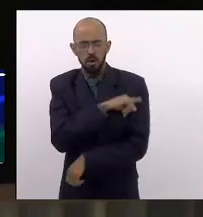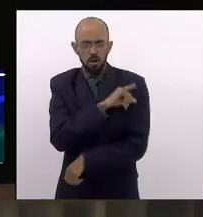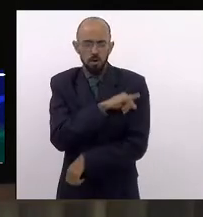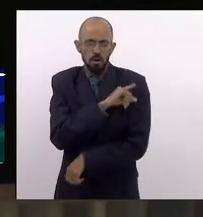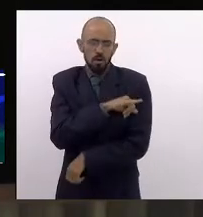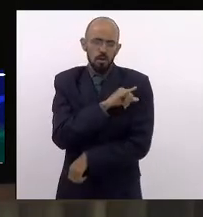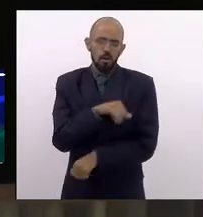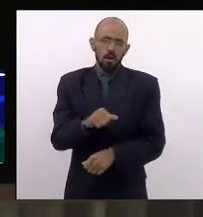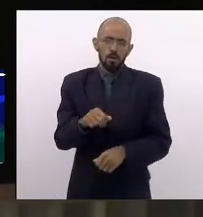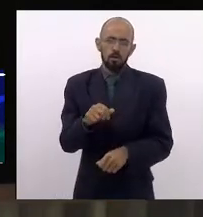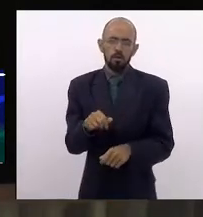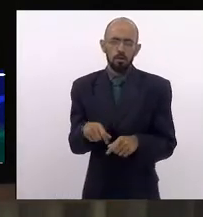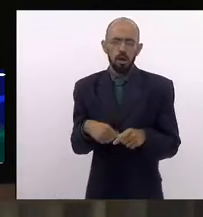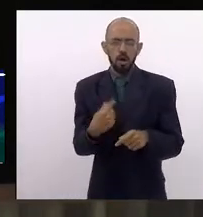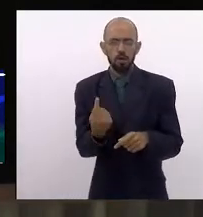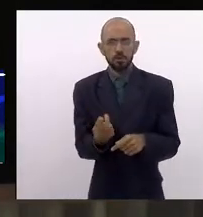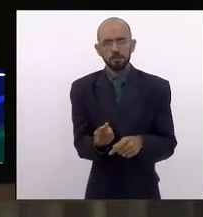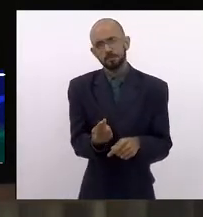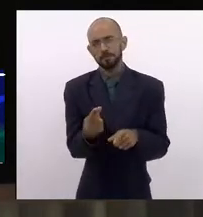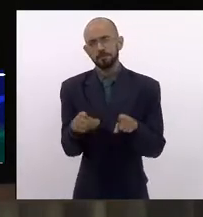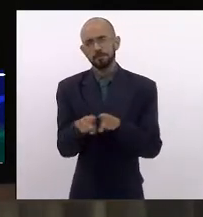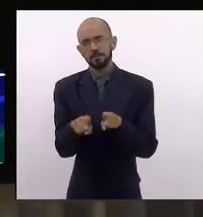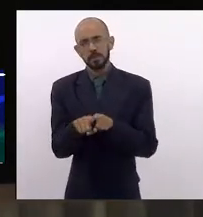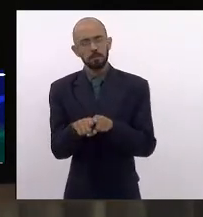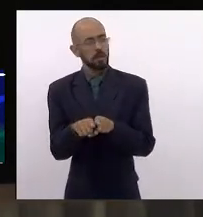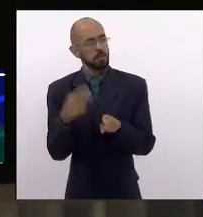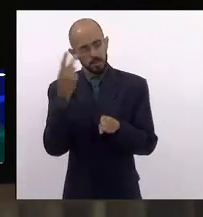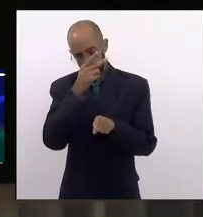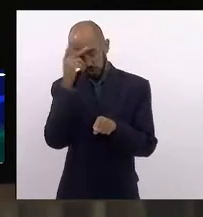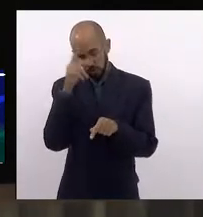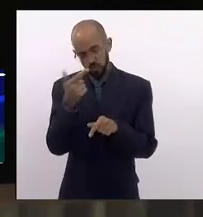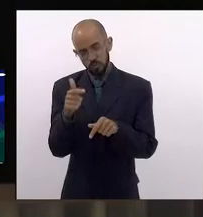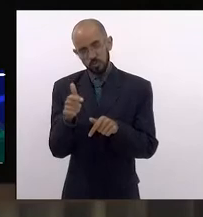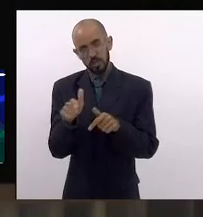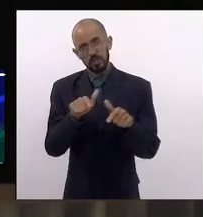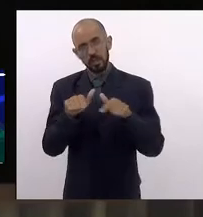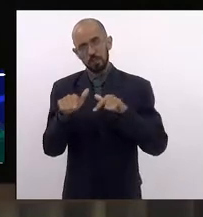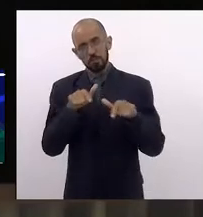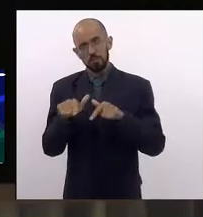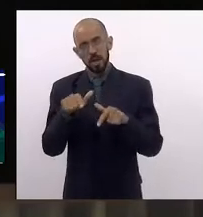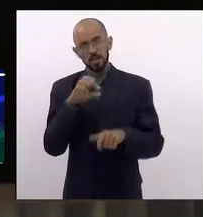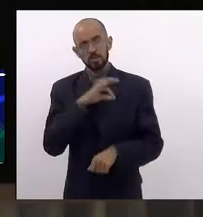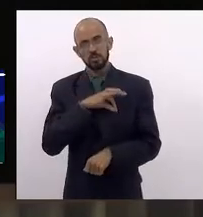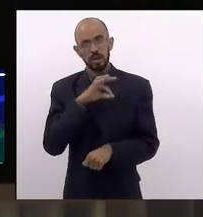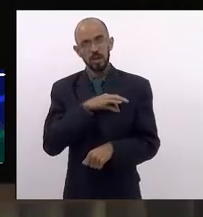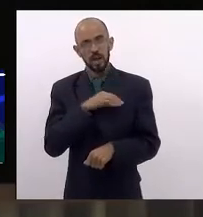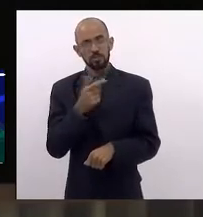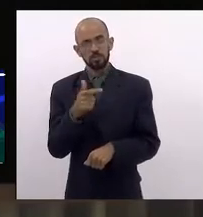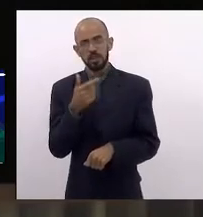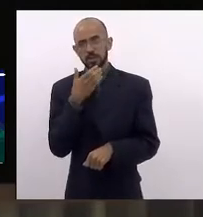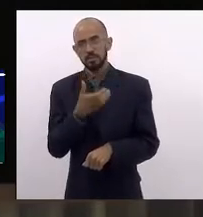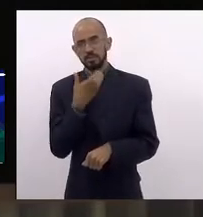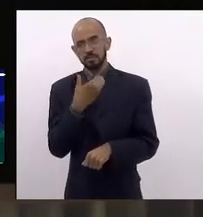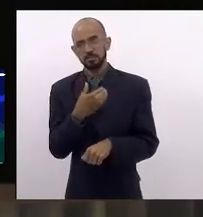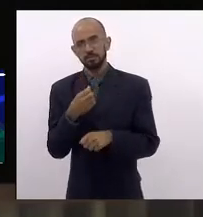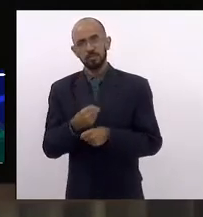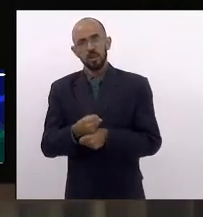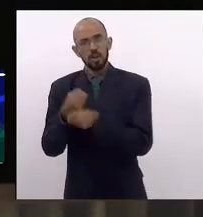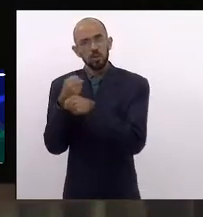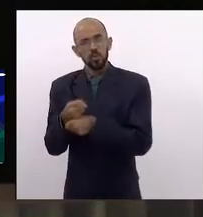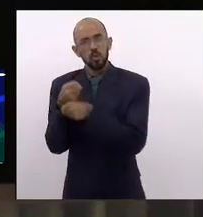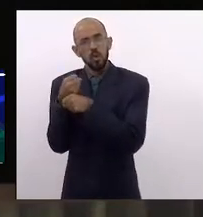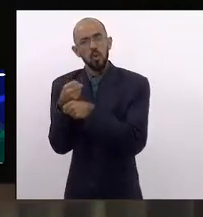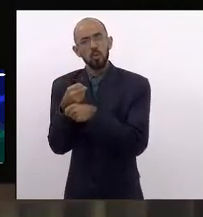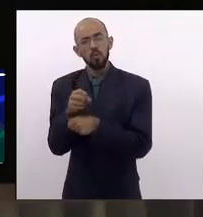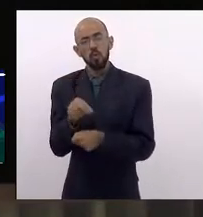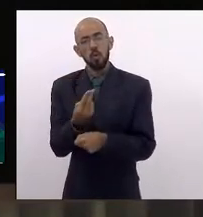com aqueles que estão realmente sem emprego sem renda sem Natal e sem Ano Novo e